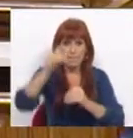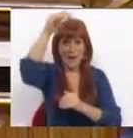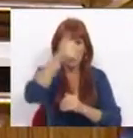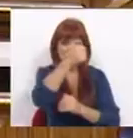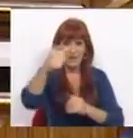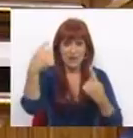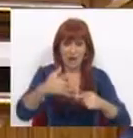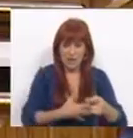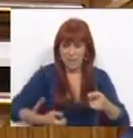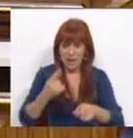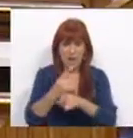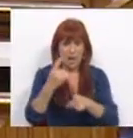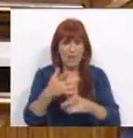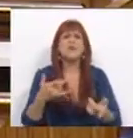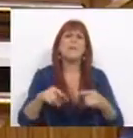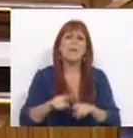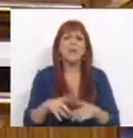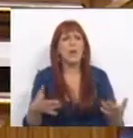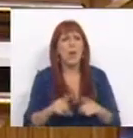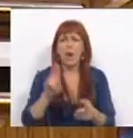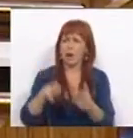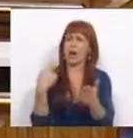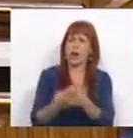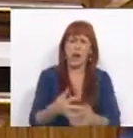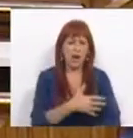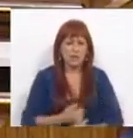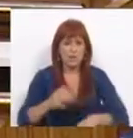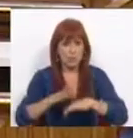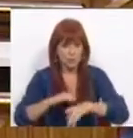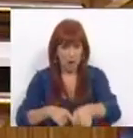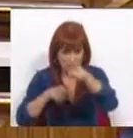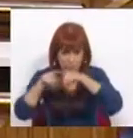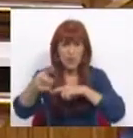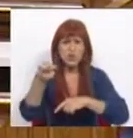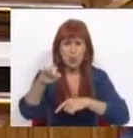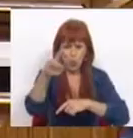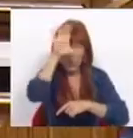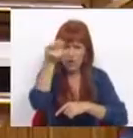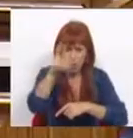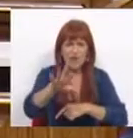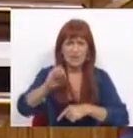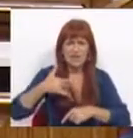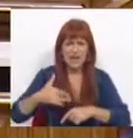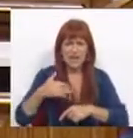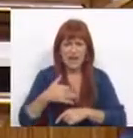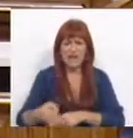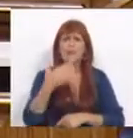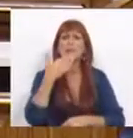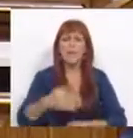55 anos, estão desempregadas, mas que acabaram por cair no desemprego em virtude das políticas do anterior governo do PSD e do CDS. Muito